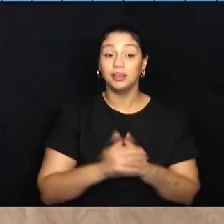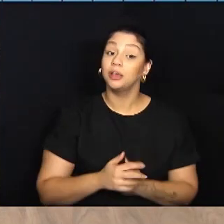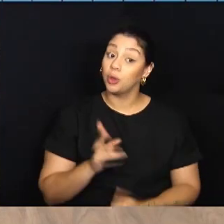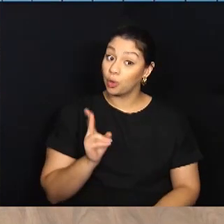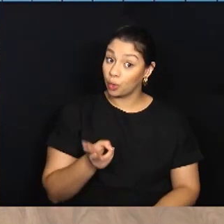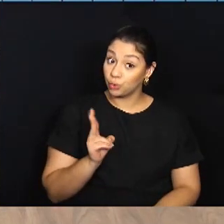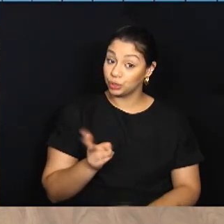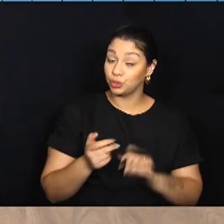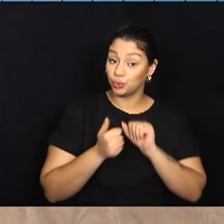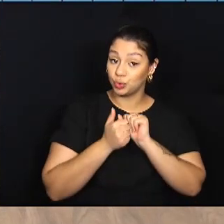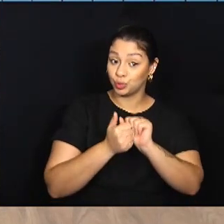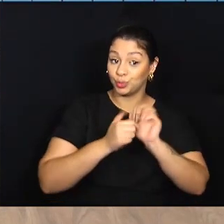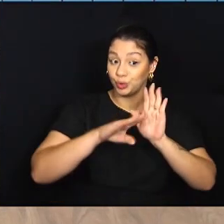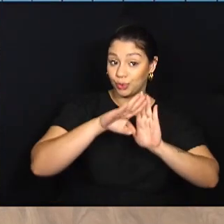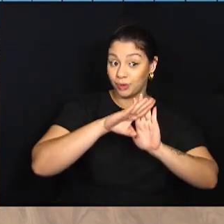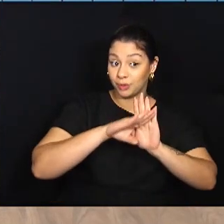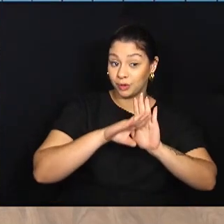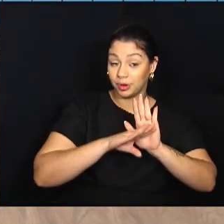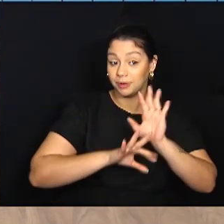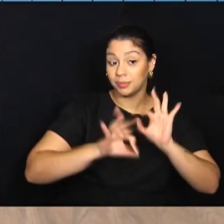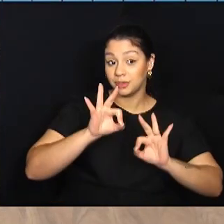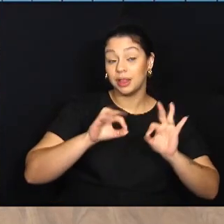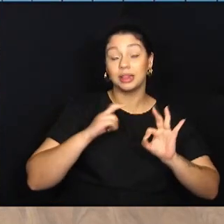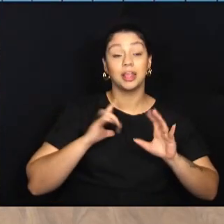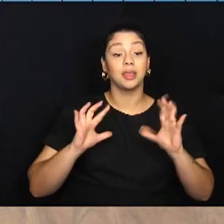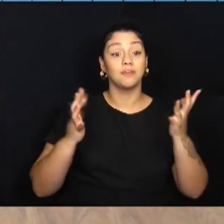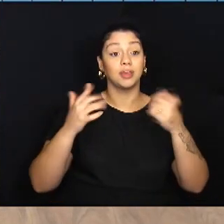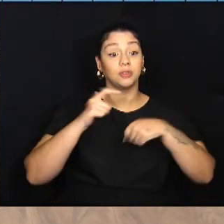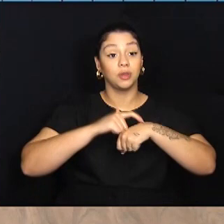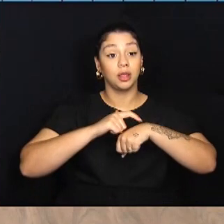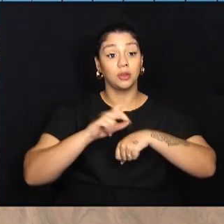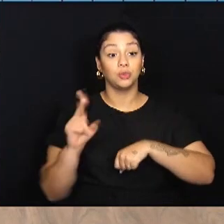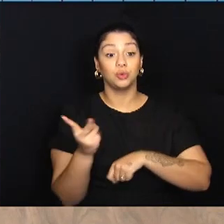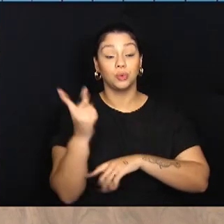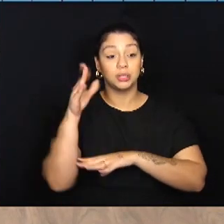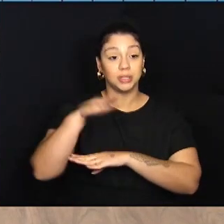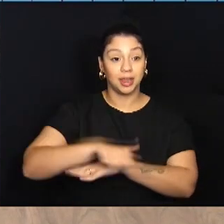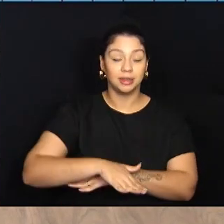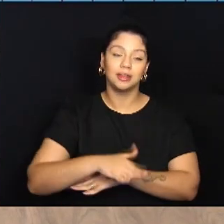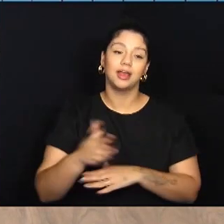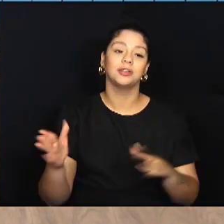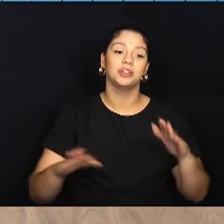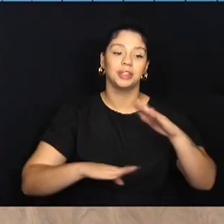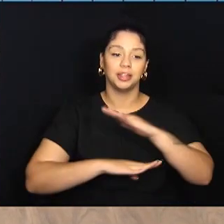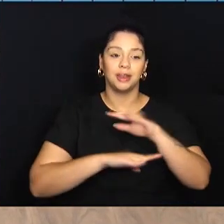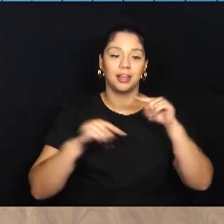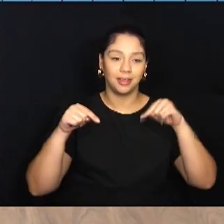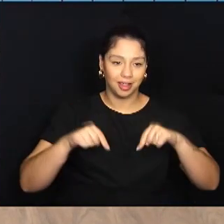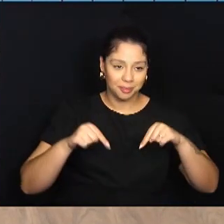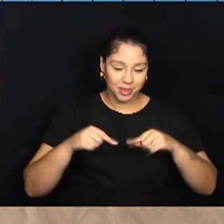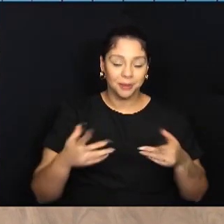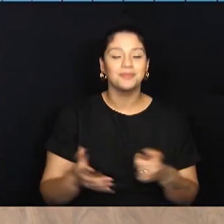Continue na nossa programação. Tem evento daqui a pouco às 2 horas da tarde aqui na Câmara de Campinas. E nos